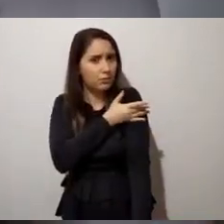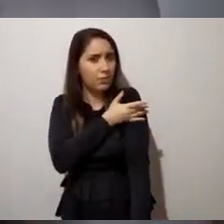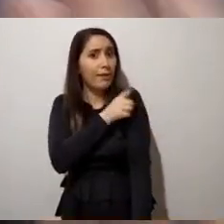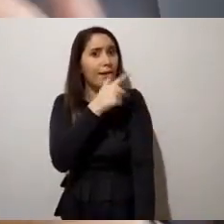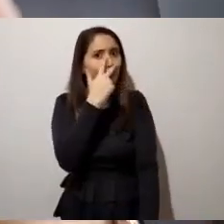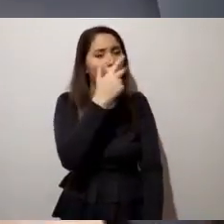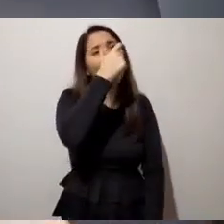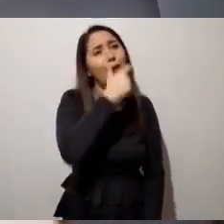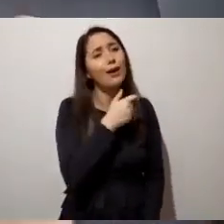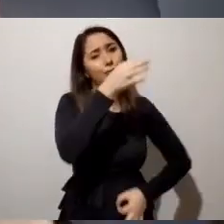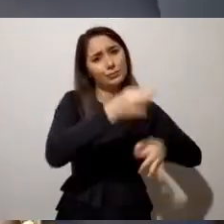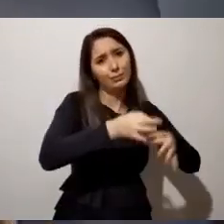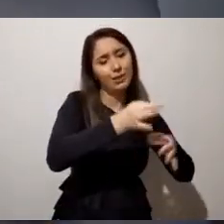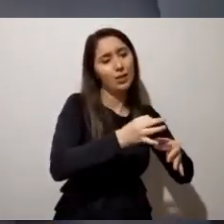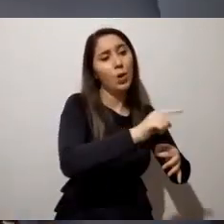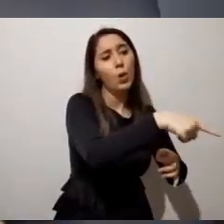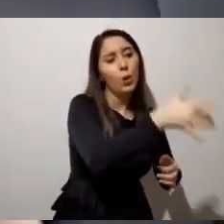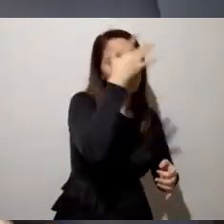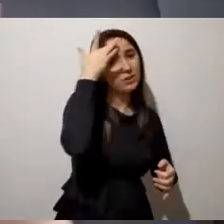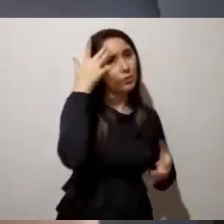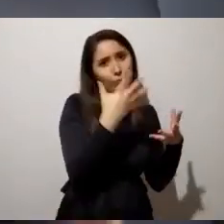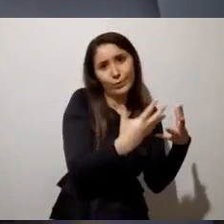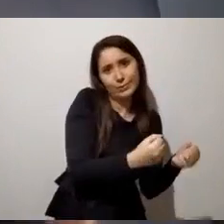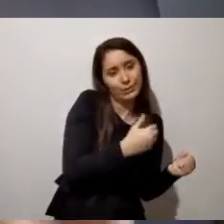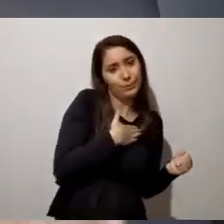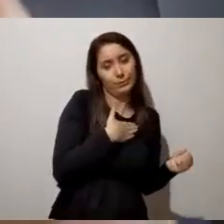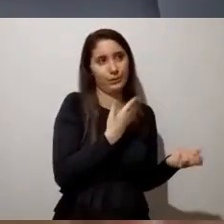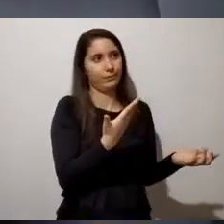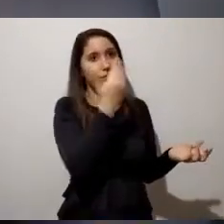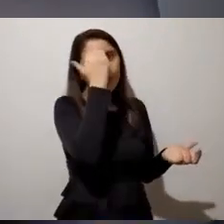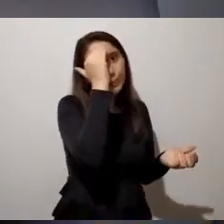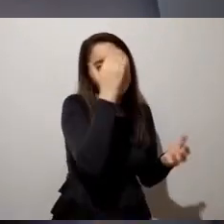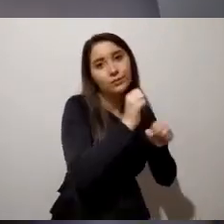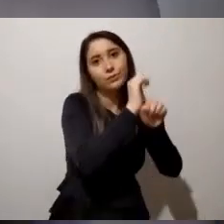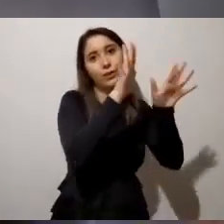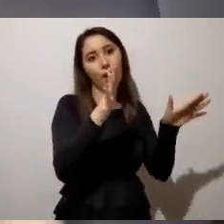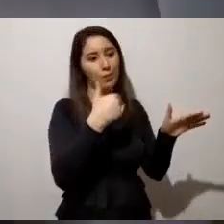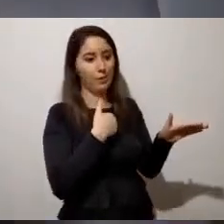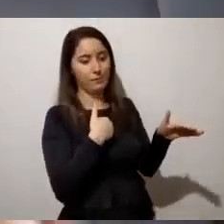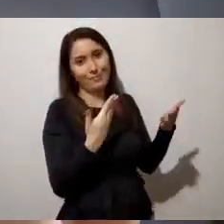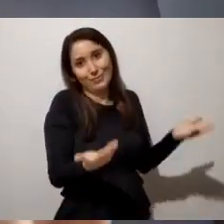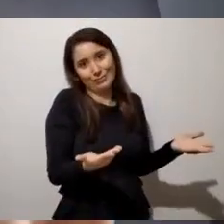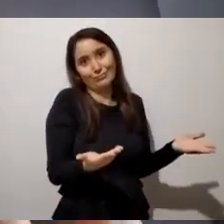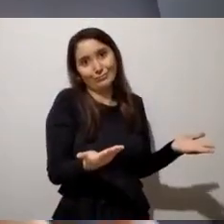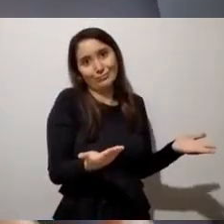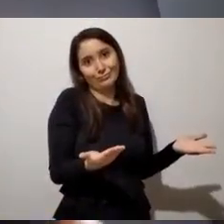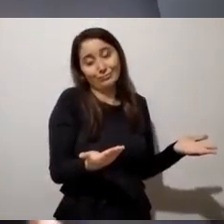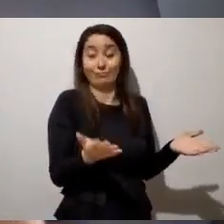não está te compreendendo ou te acolhendo como você gostaria, como você desejava. Você pode estar sentindo